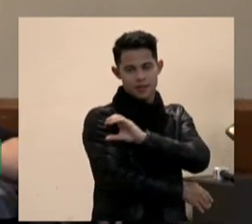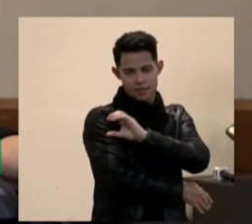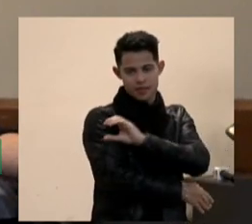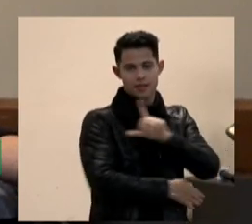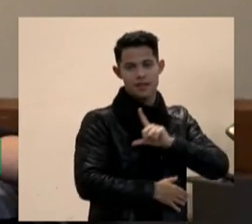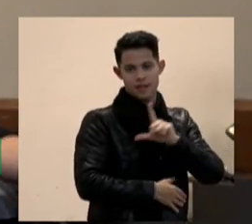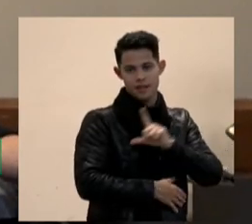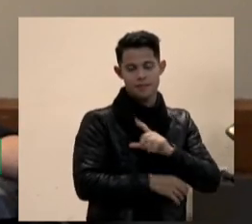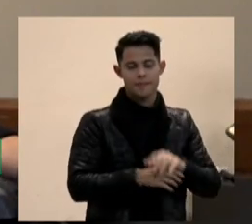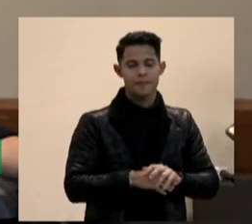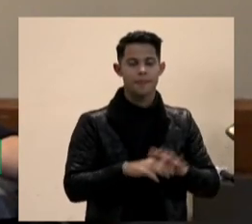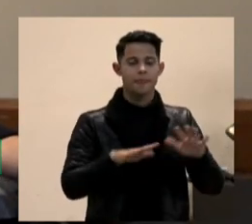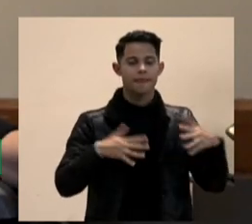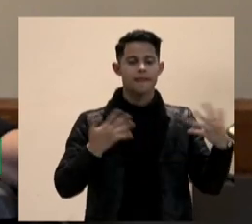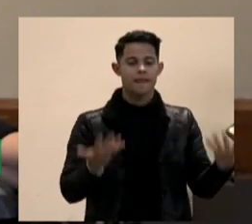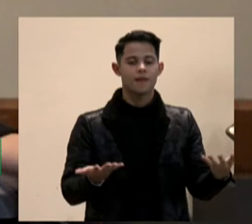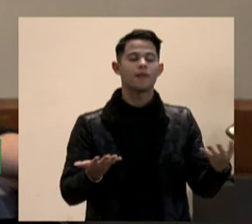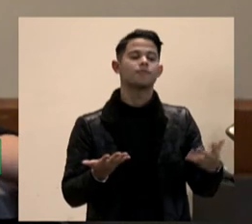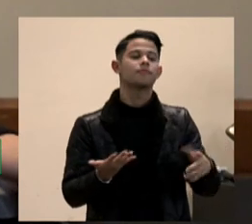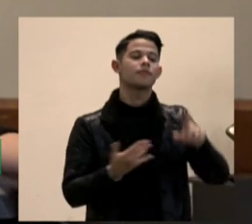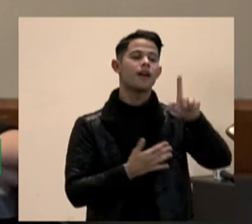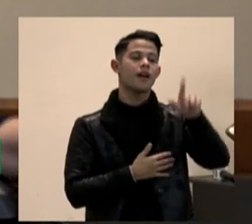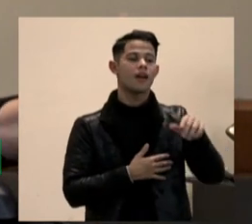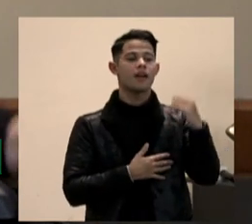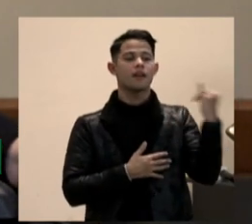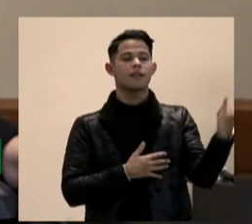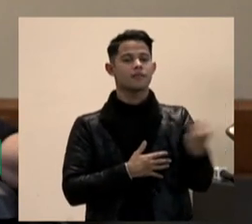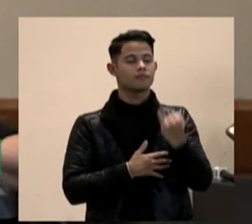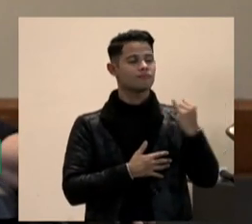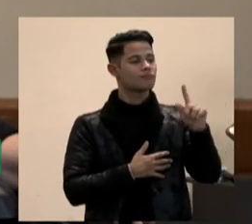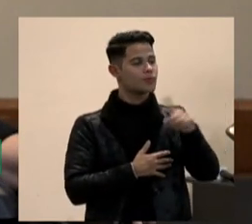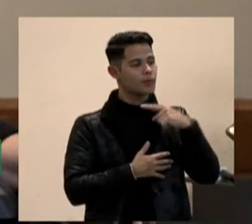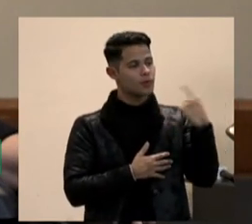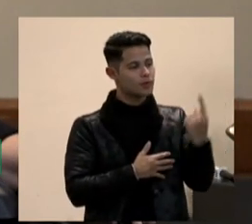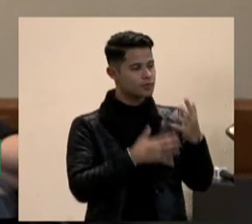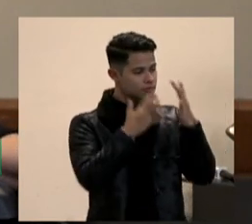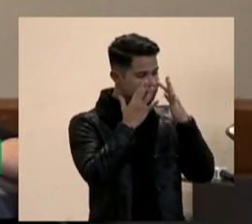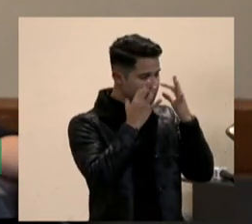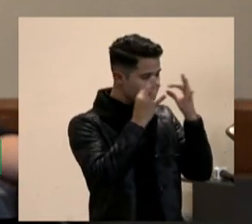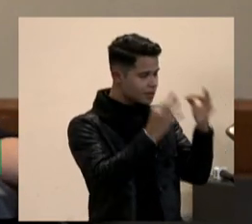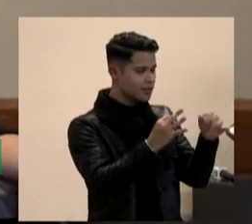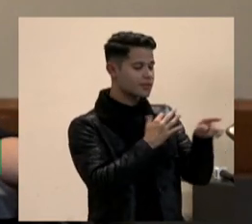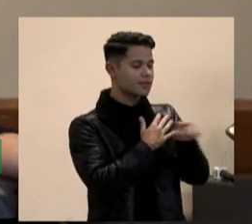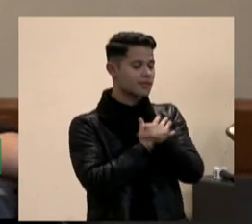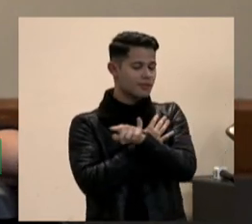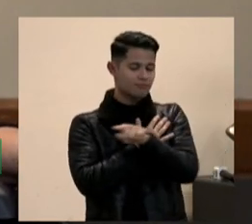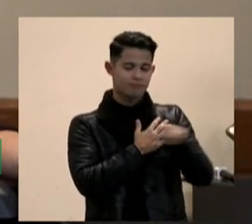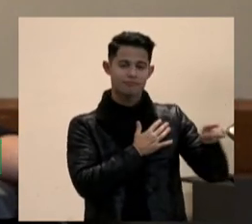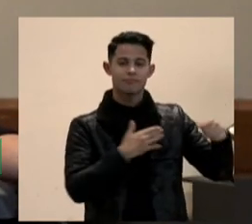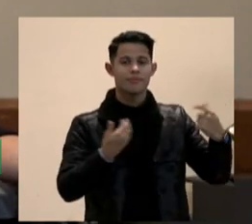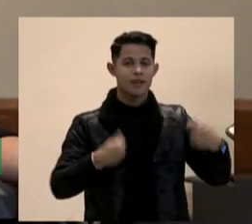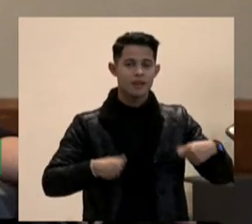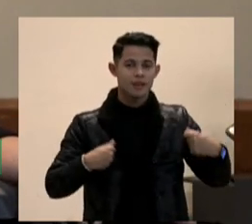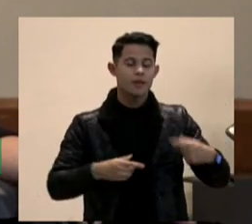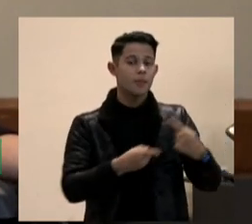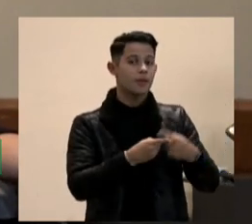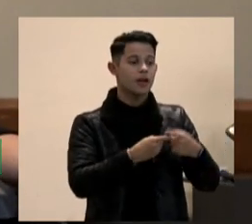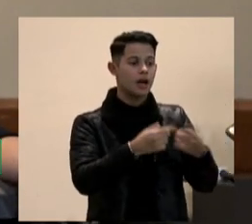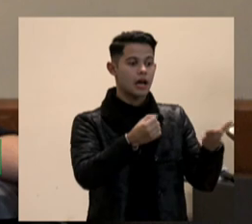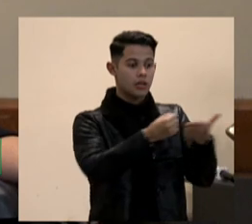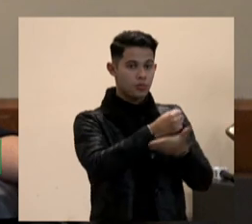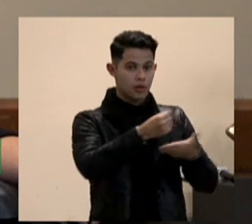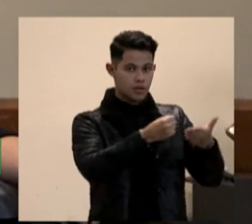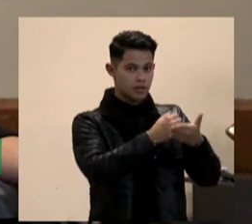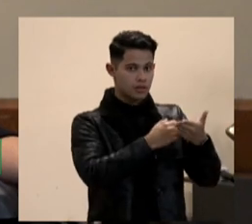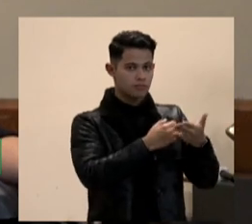né? Então, é importante que a gente olhe com atenção para esses desdobramentos, porque a educação infantil,